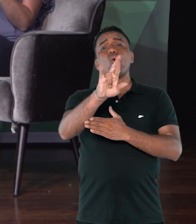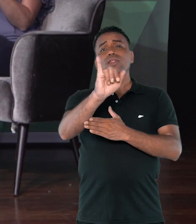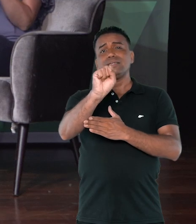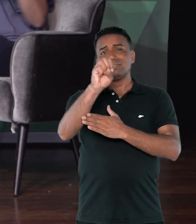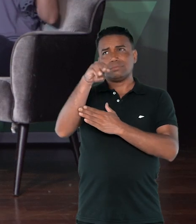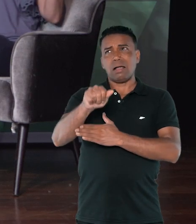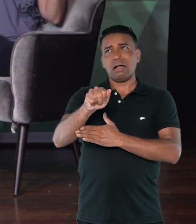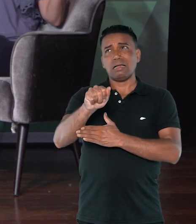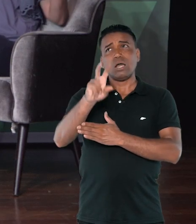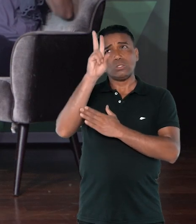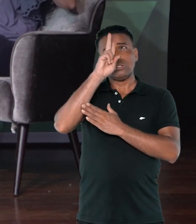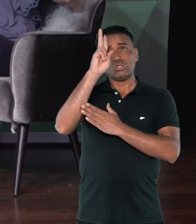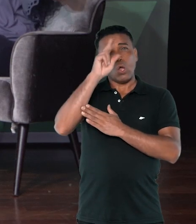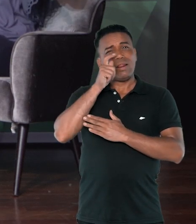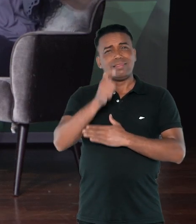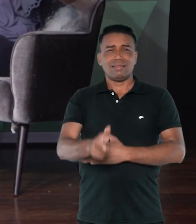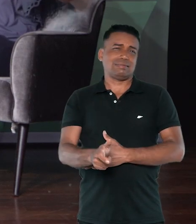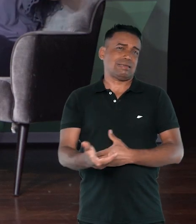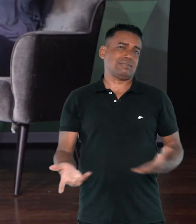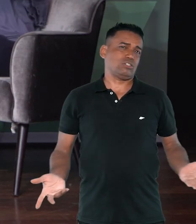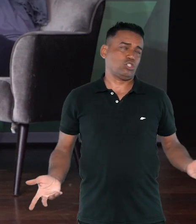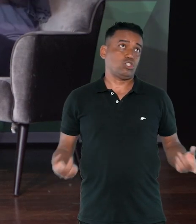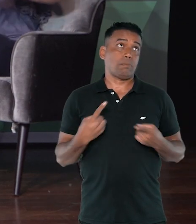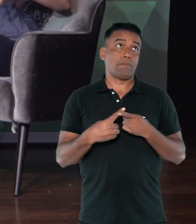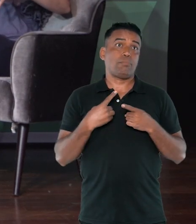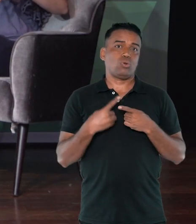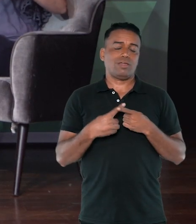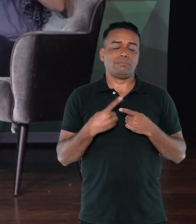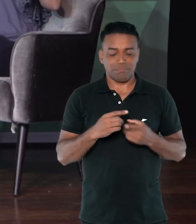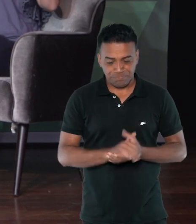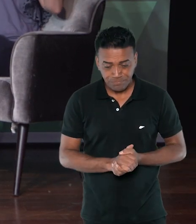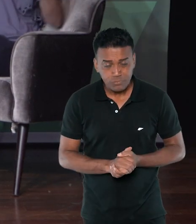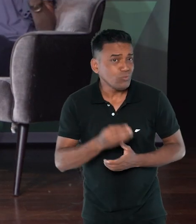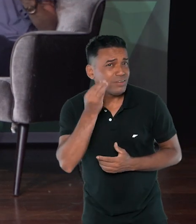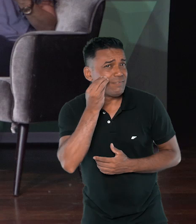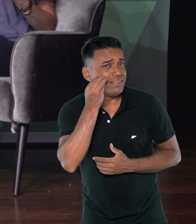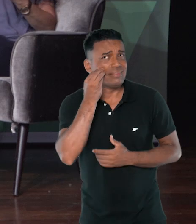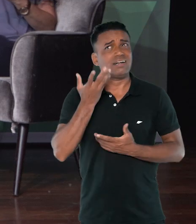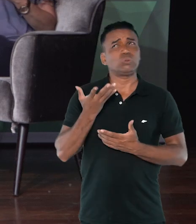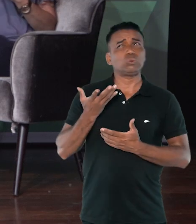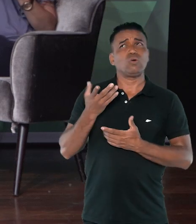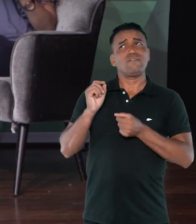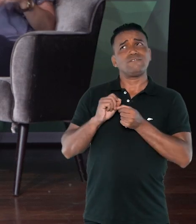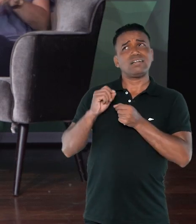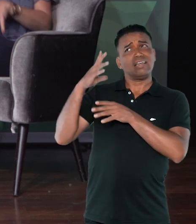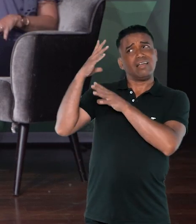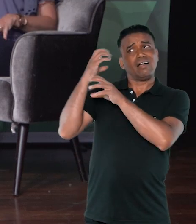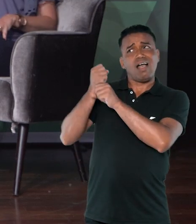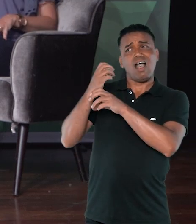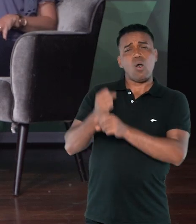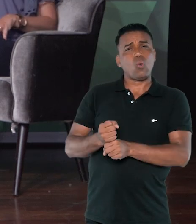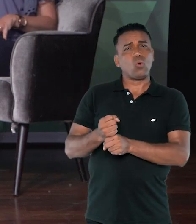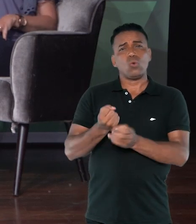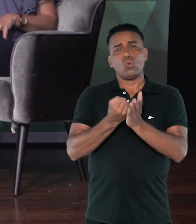quantos casos são de amor, tipo exendoscopia, né, que é uma bela história de amor, e o amor que rima